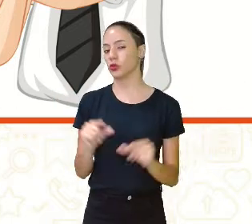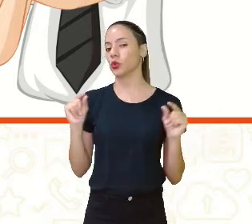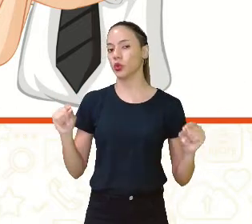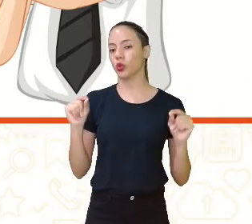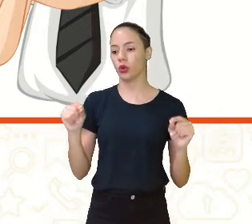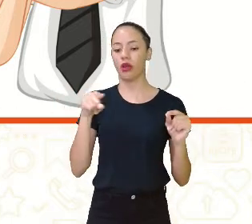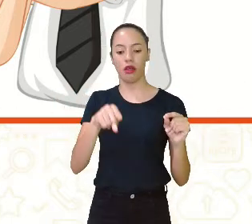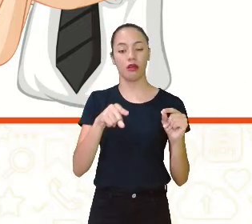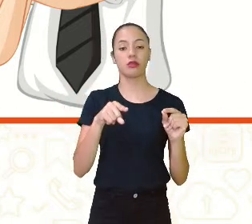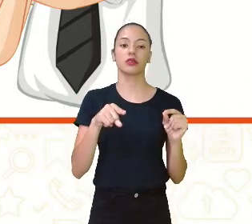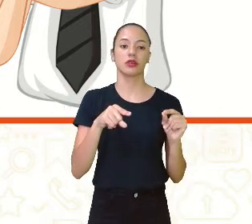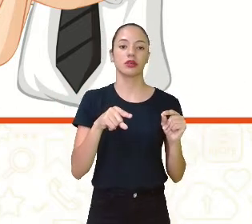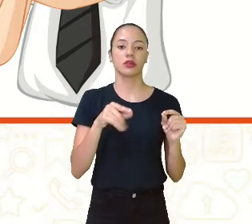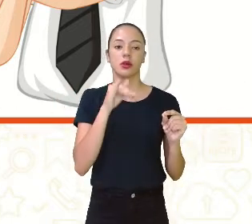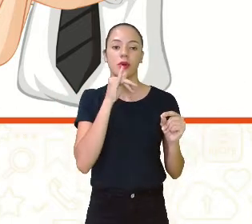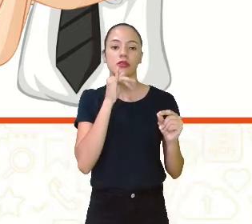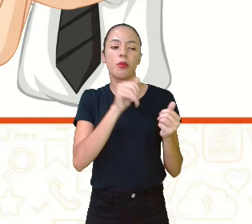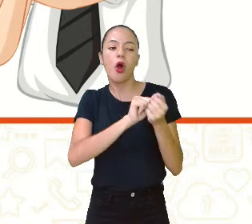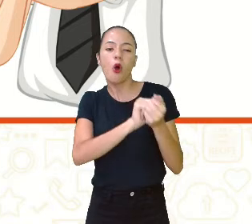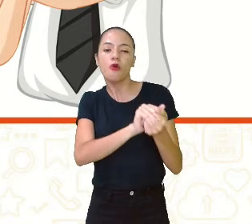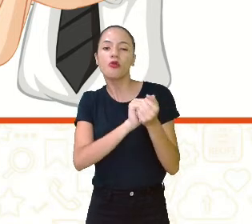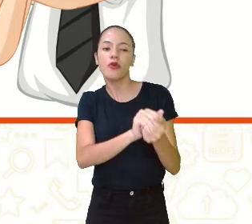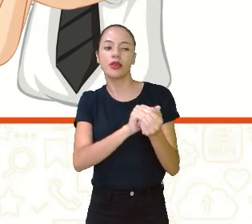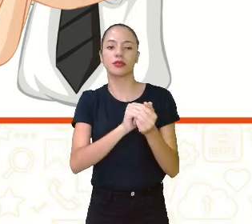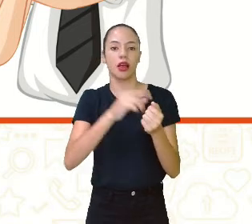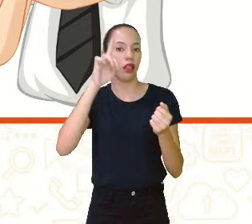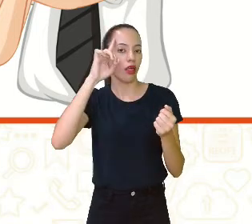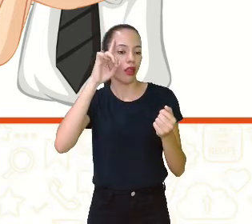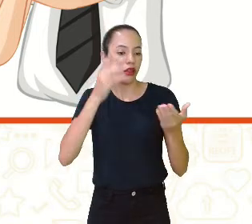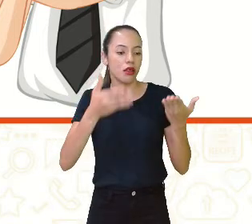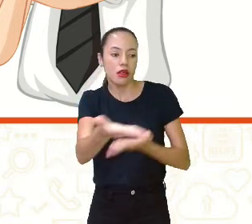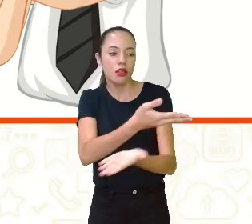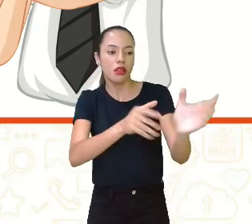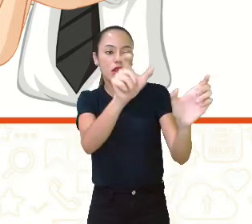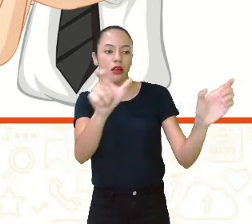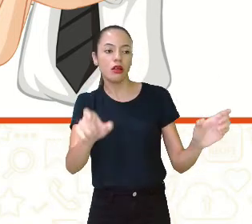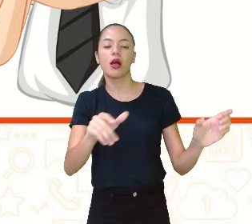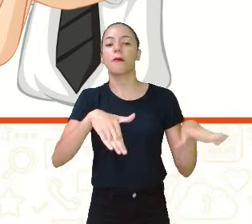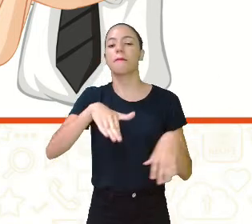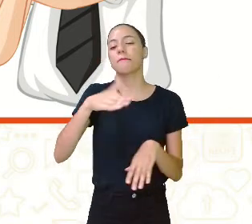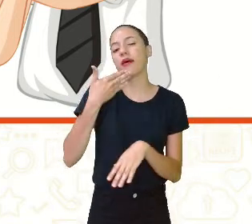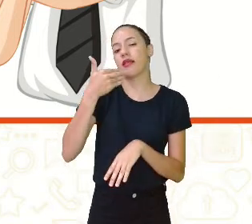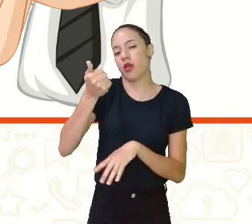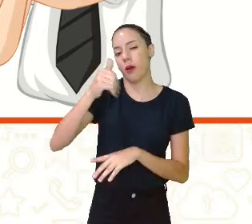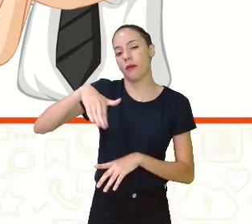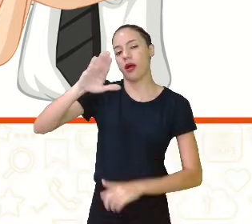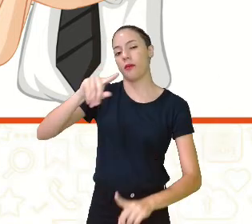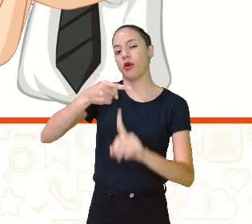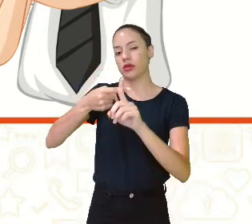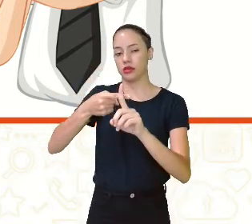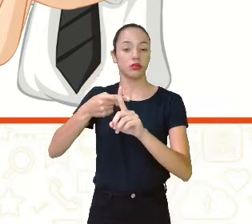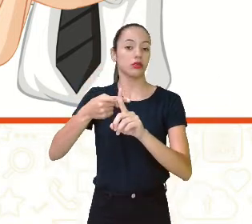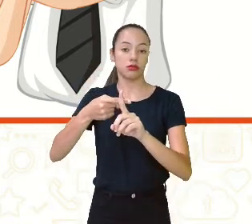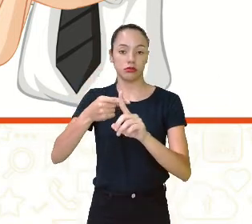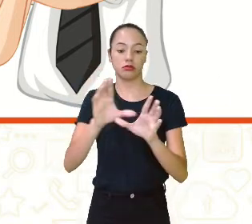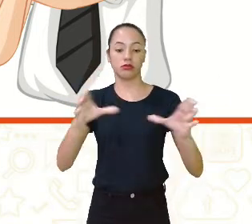a convivência mais agradável entre todos os estudantes. Então,